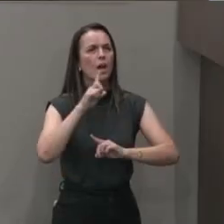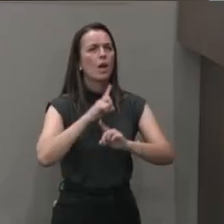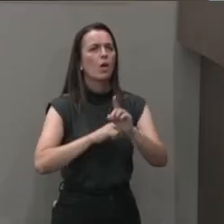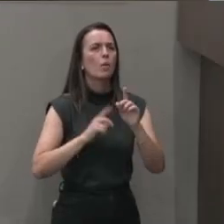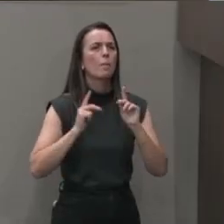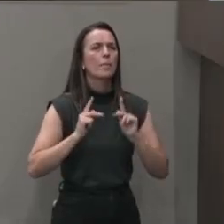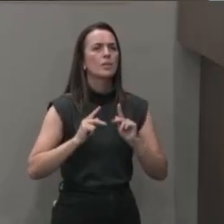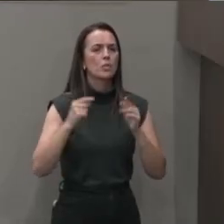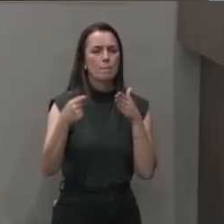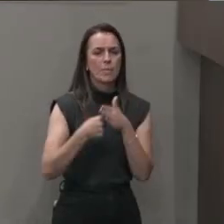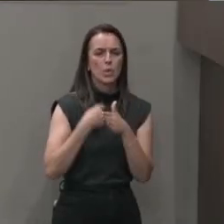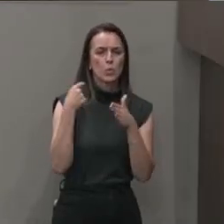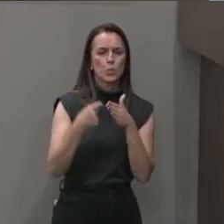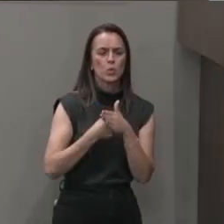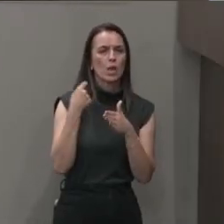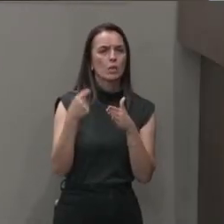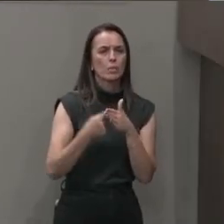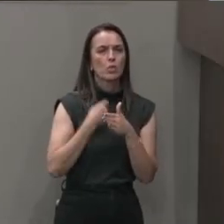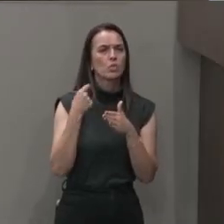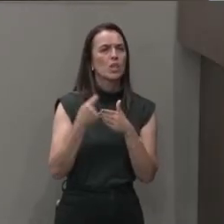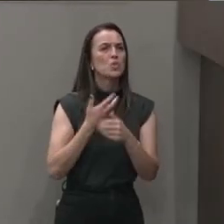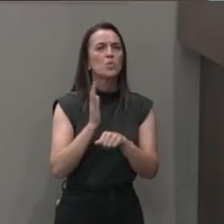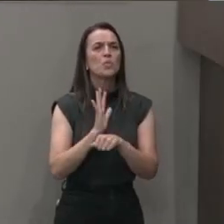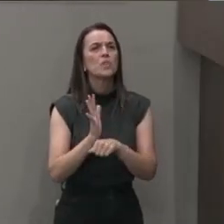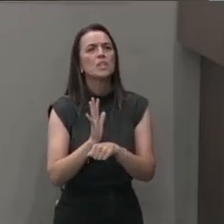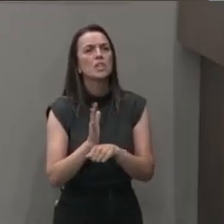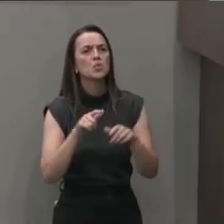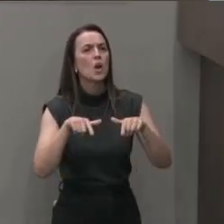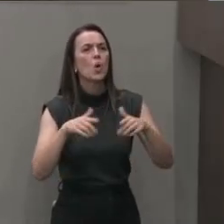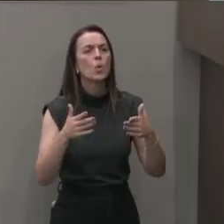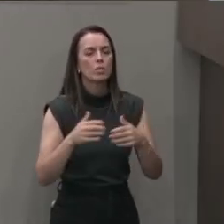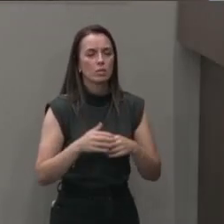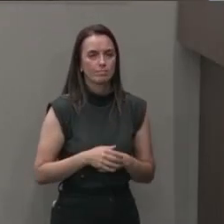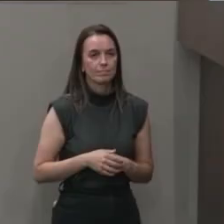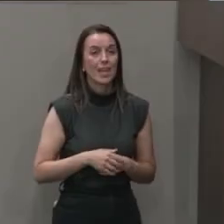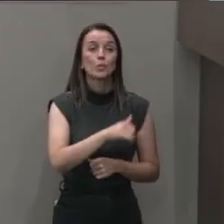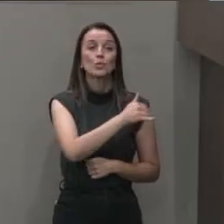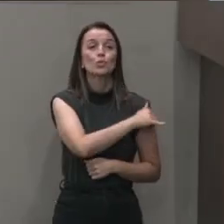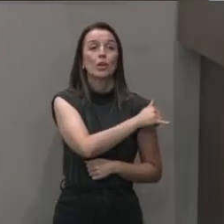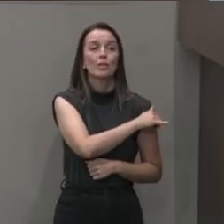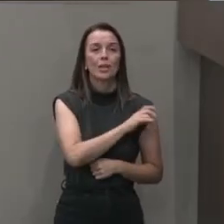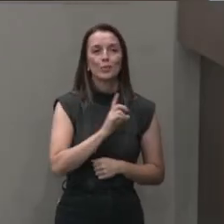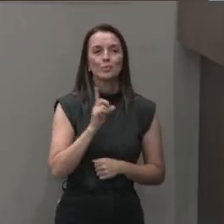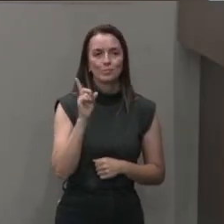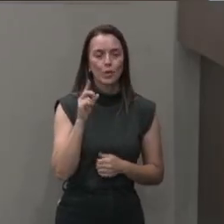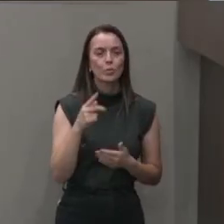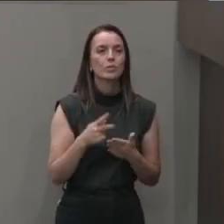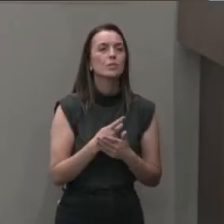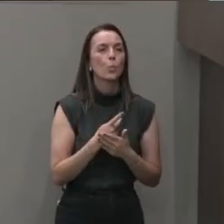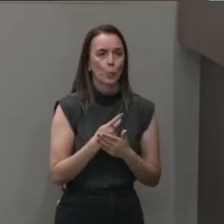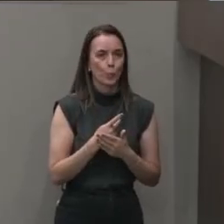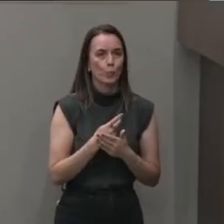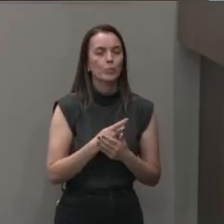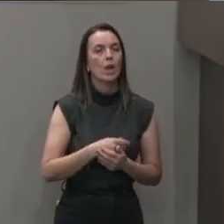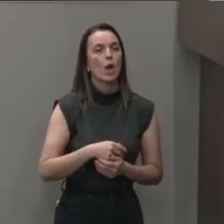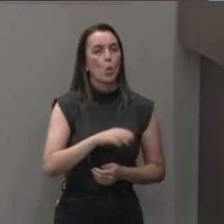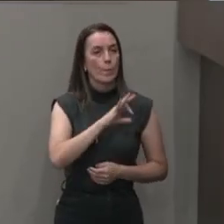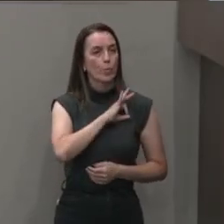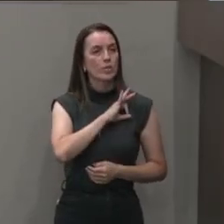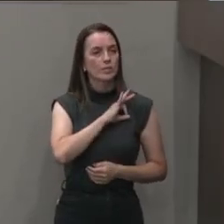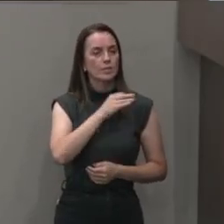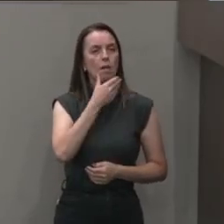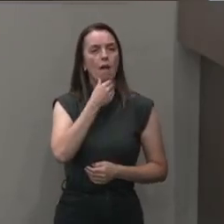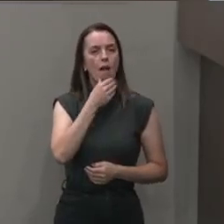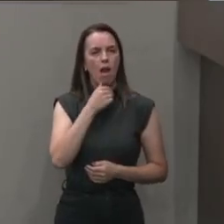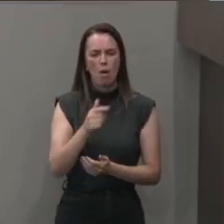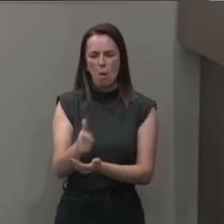que o vereador Gil passou, é do Rio de Janeiro. Aquela situação foi um policial penal que acabou dando